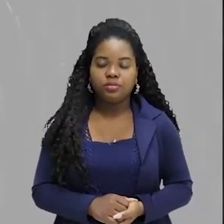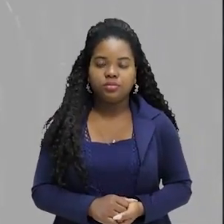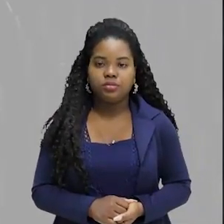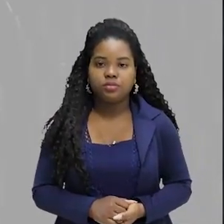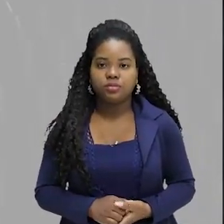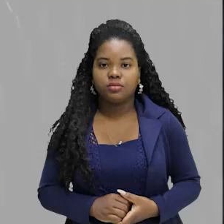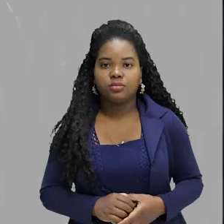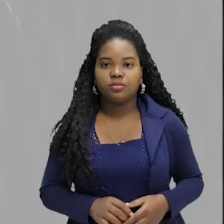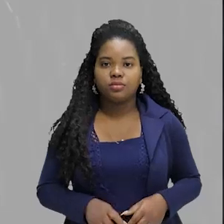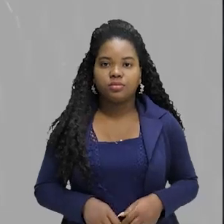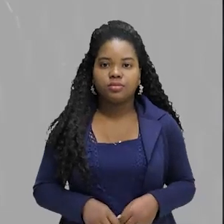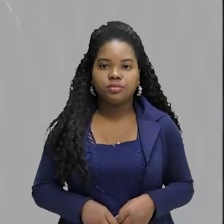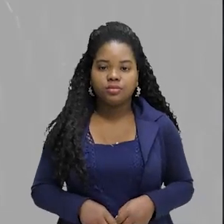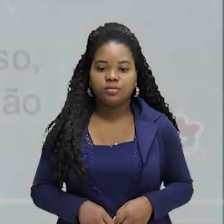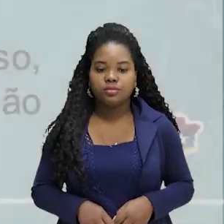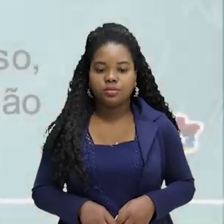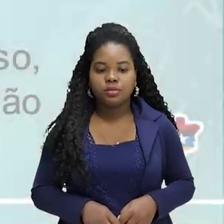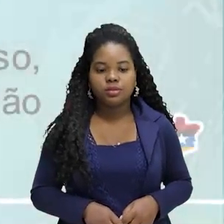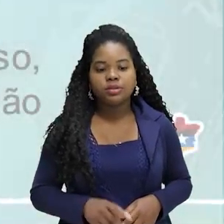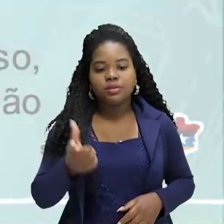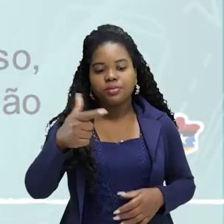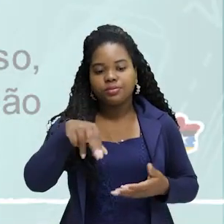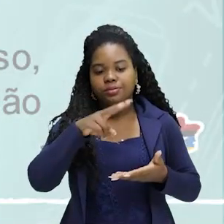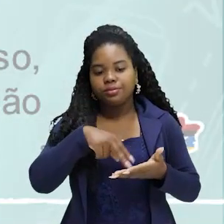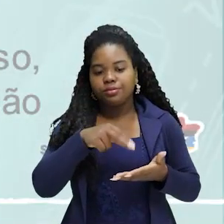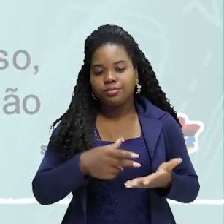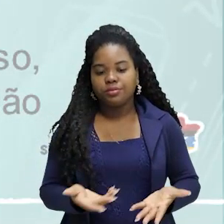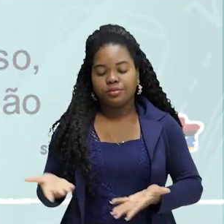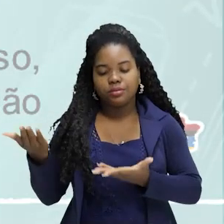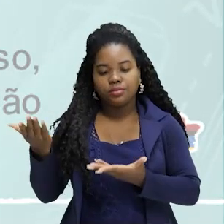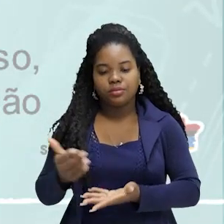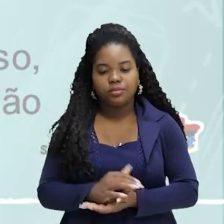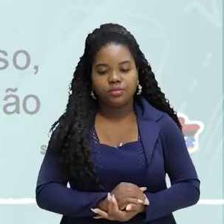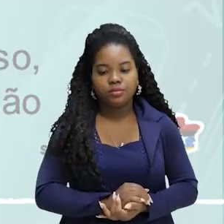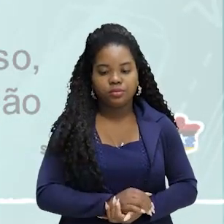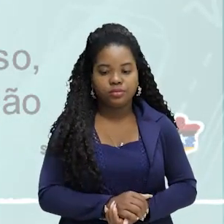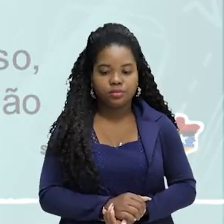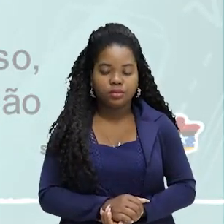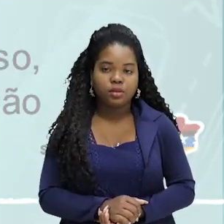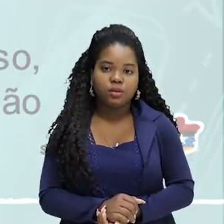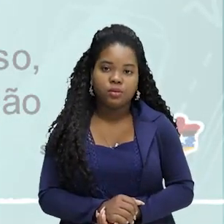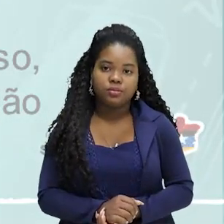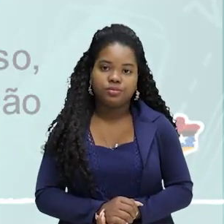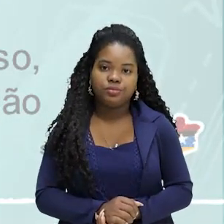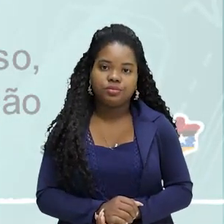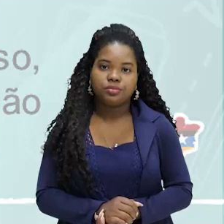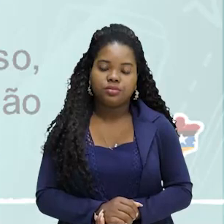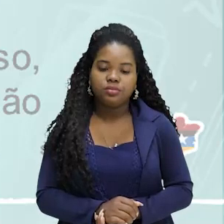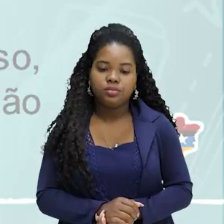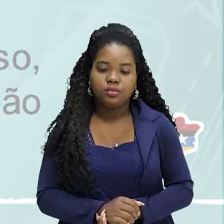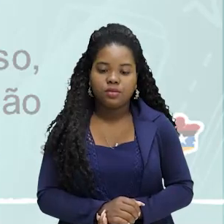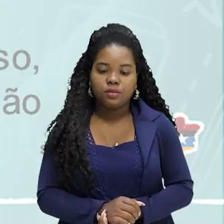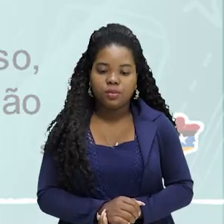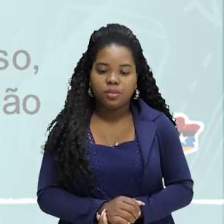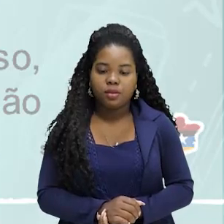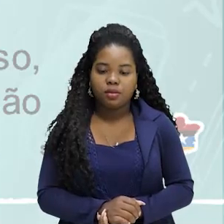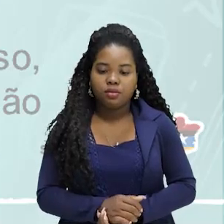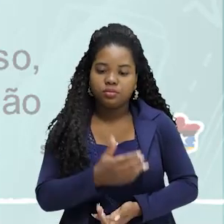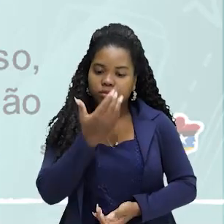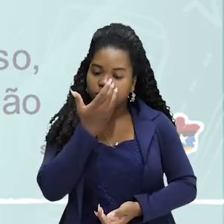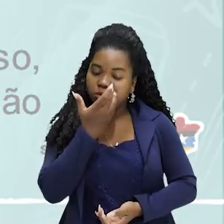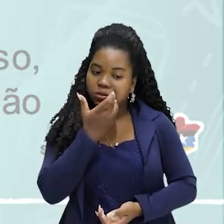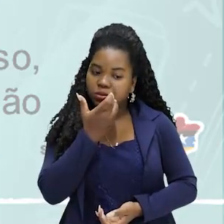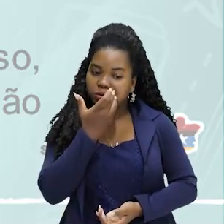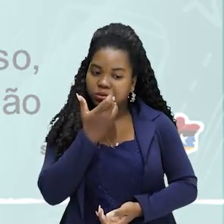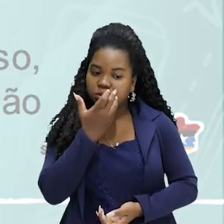da glicose. A concentração normal da glicose no sangue é de 70 a 99, né? Ou 100.